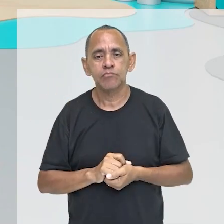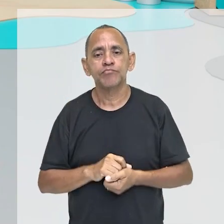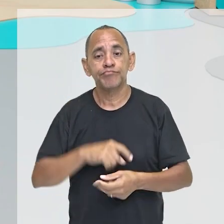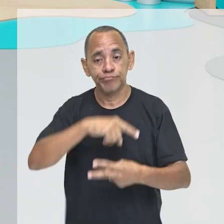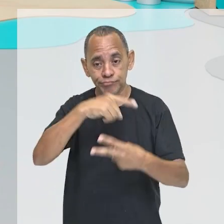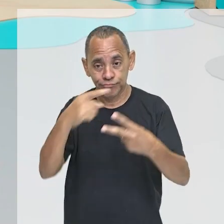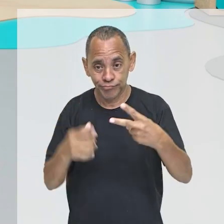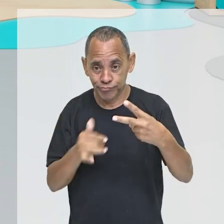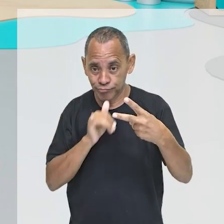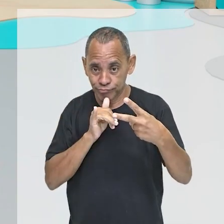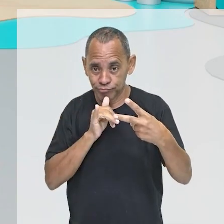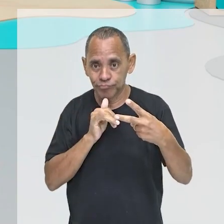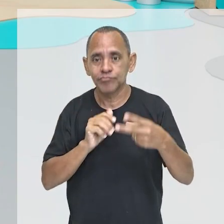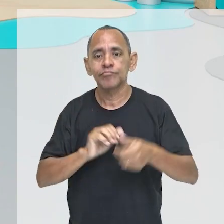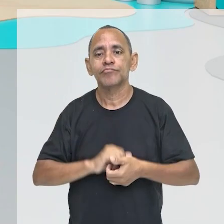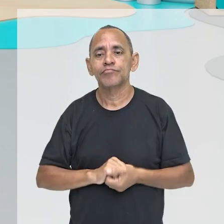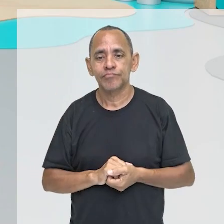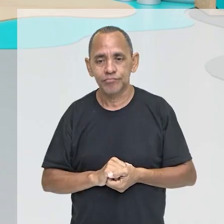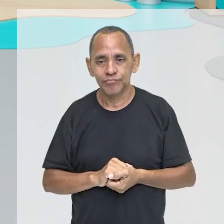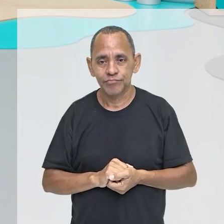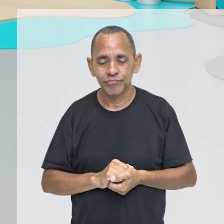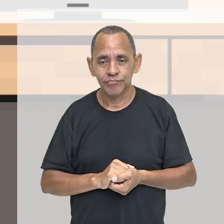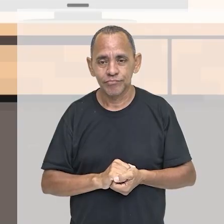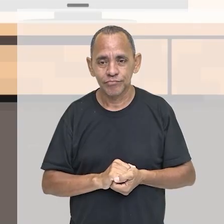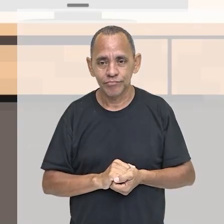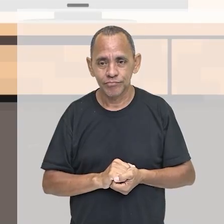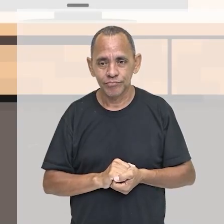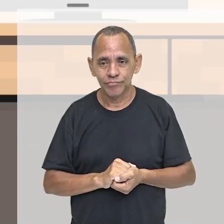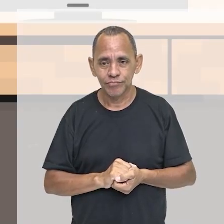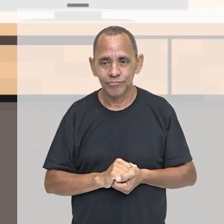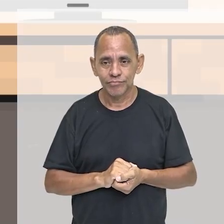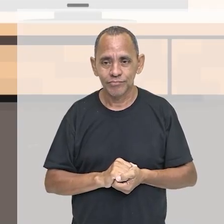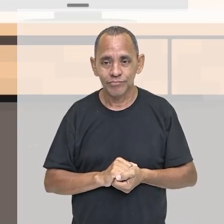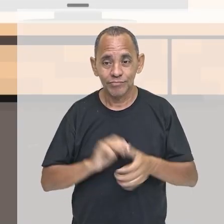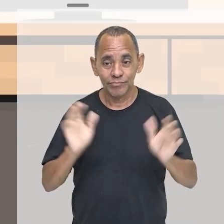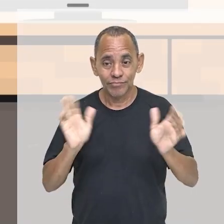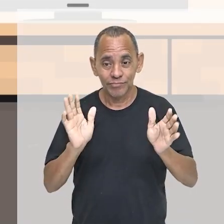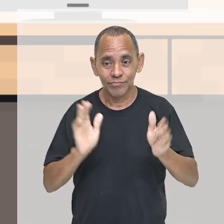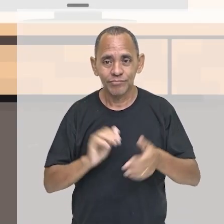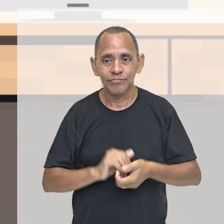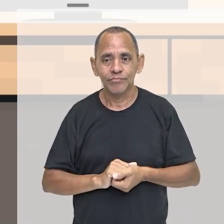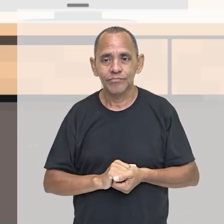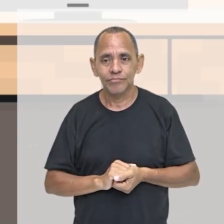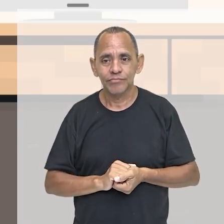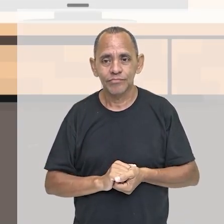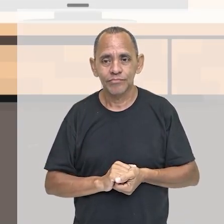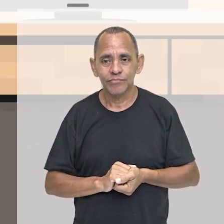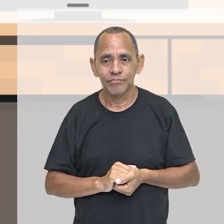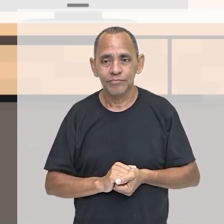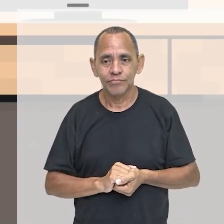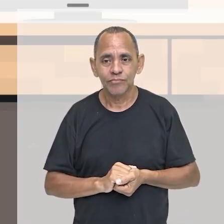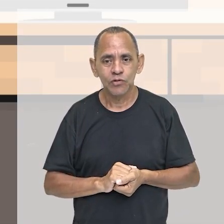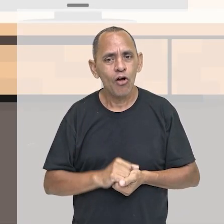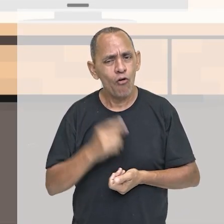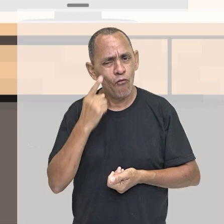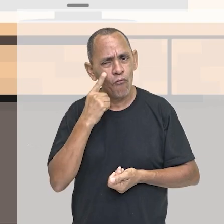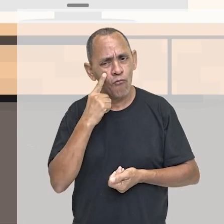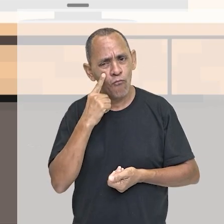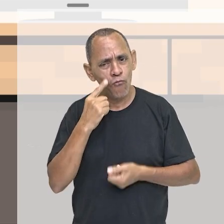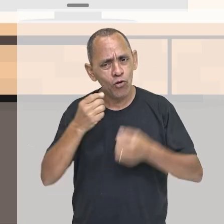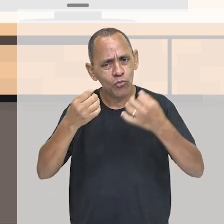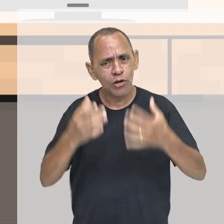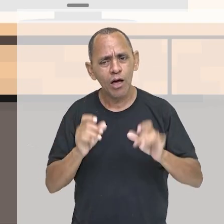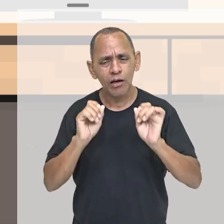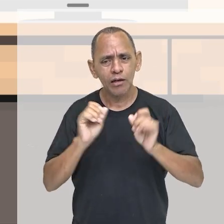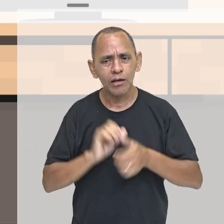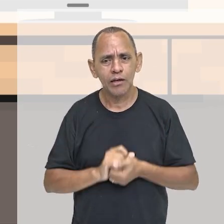de conectores. Let's check! Hey guys! Já ouviram falar em linking